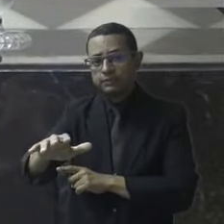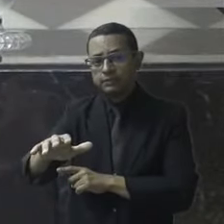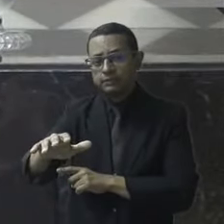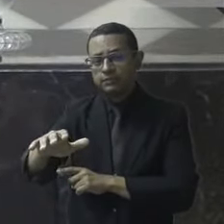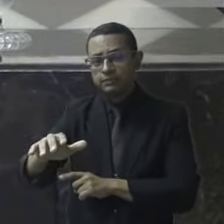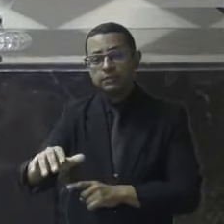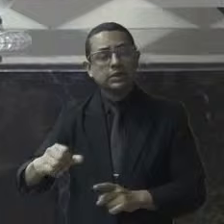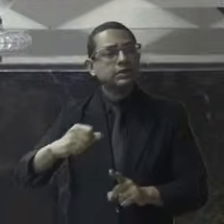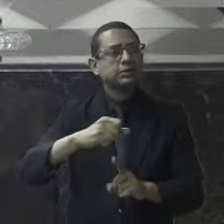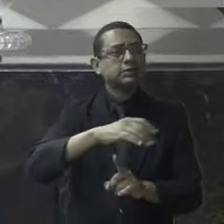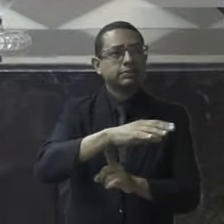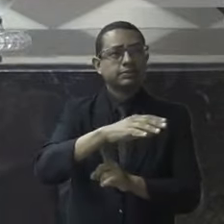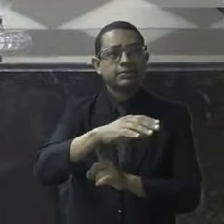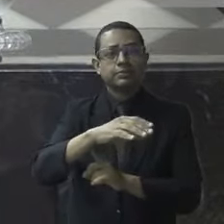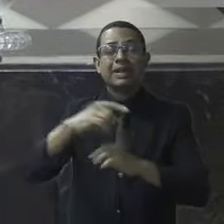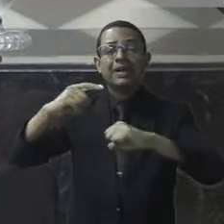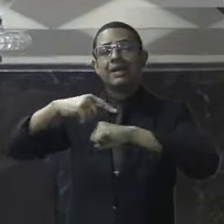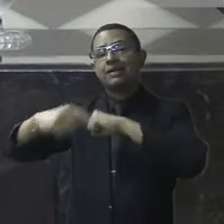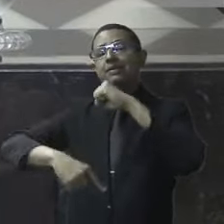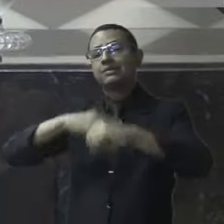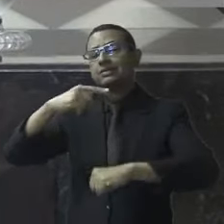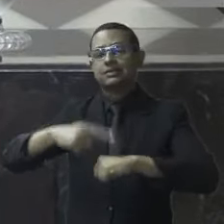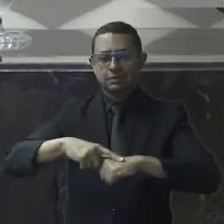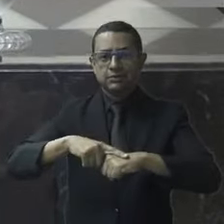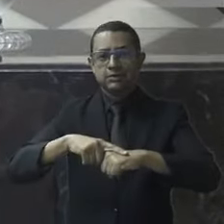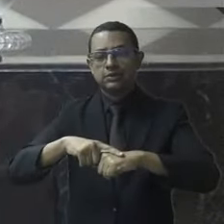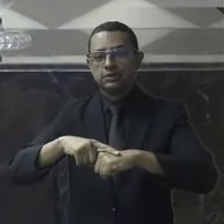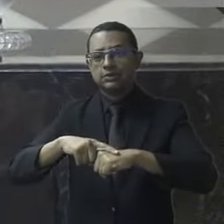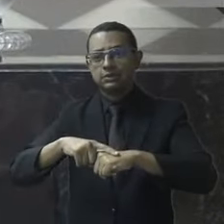antenas via satélite espalhadas em mais de